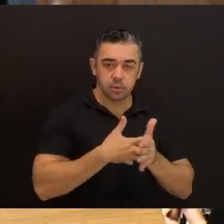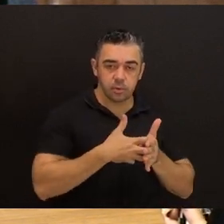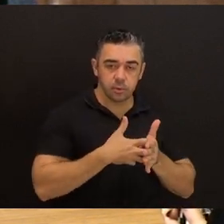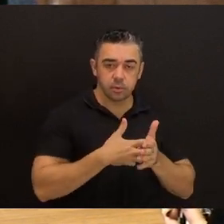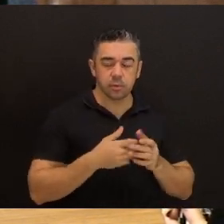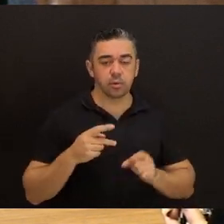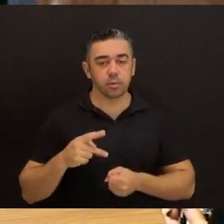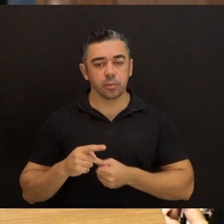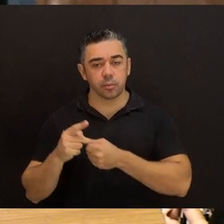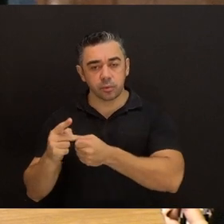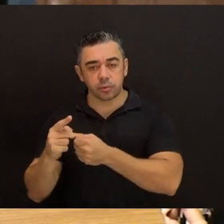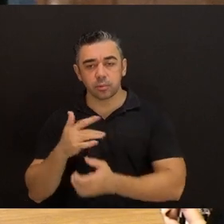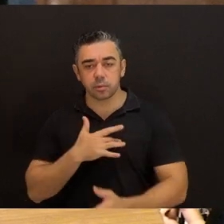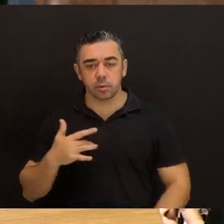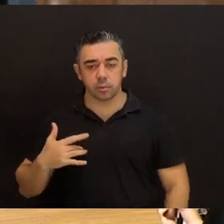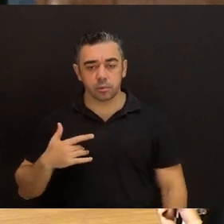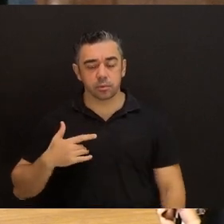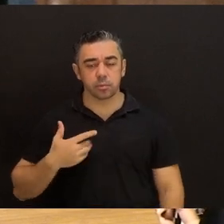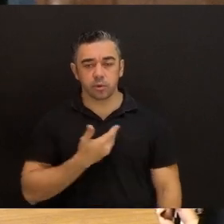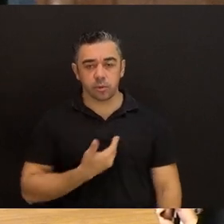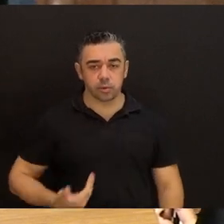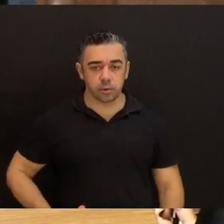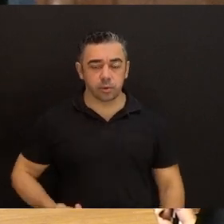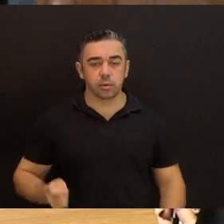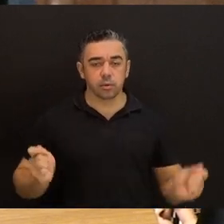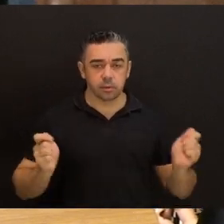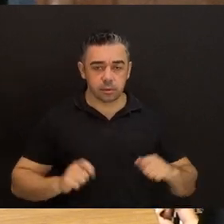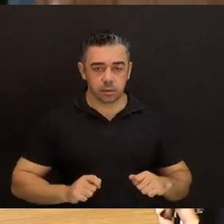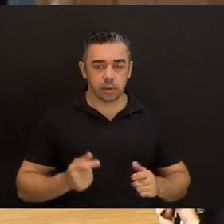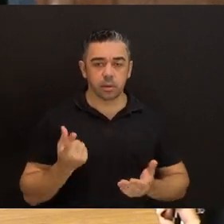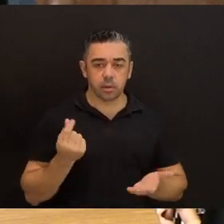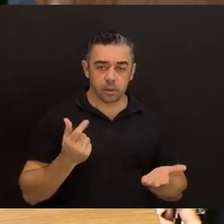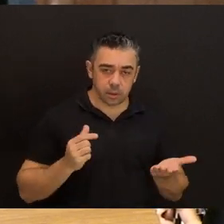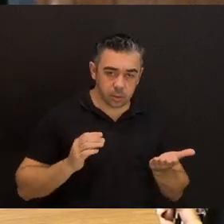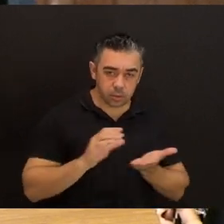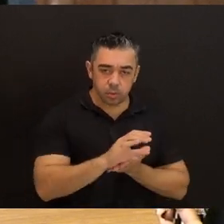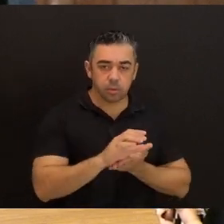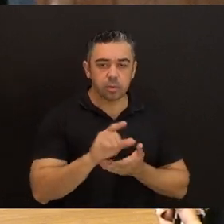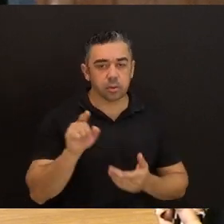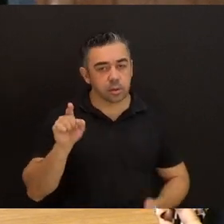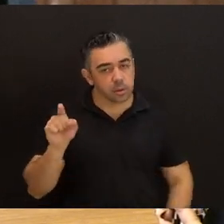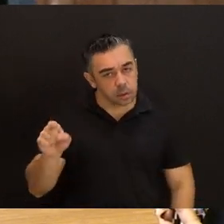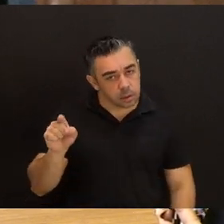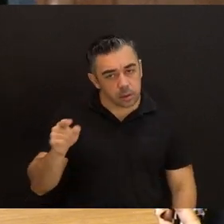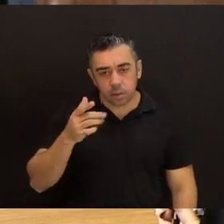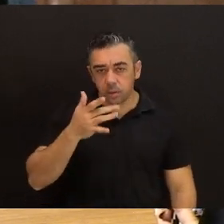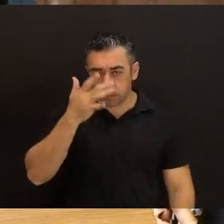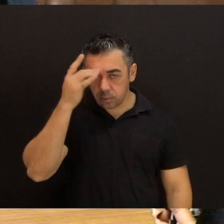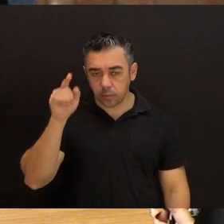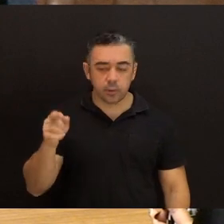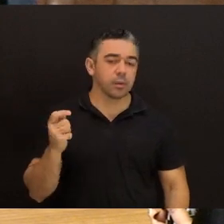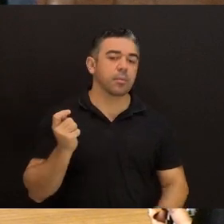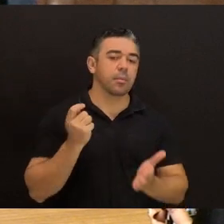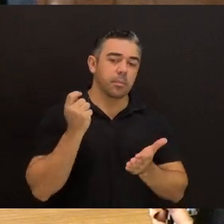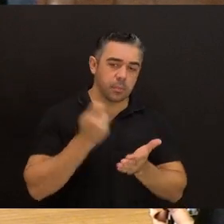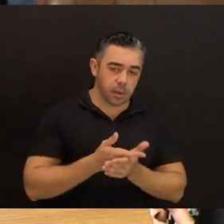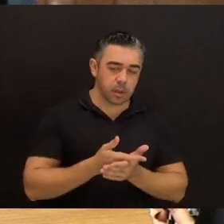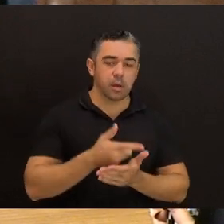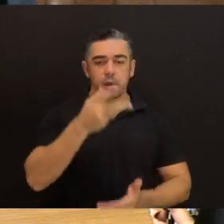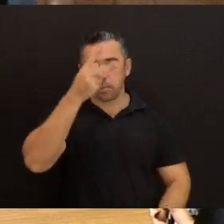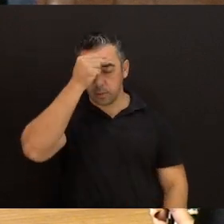de saúde pública poderá reverter em Recursos né que terá que reembolsar a Prefeitura